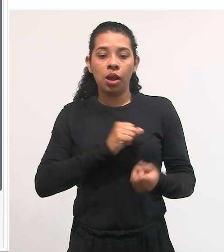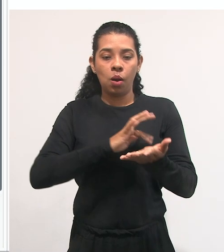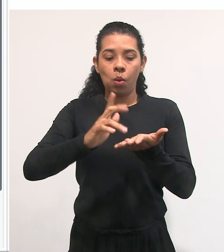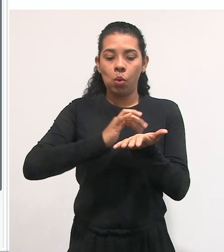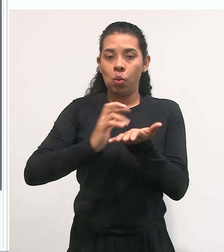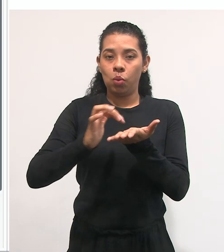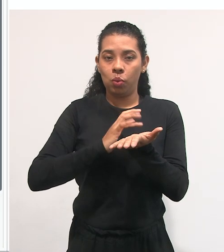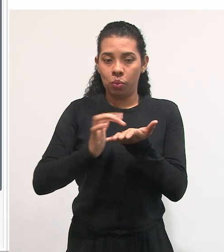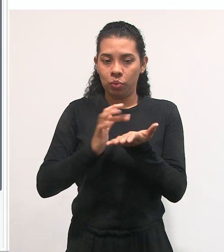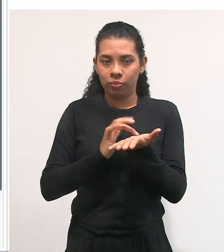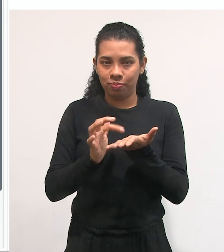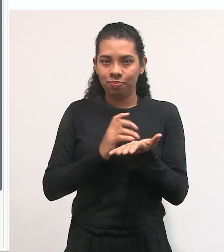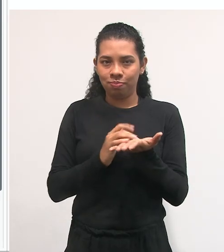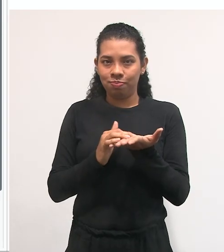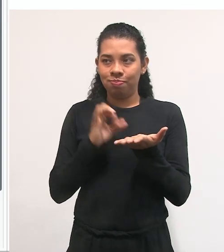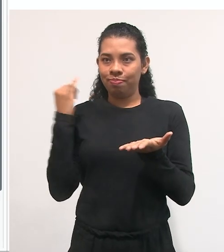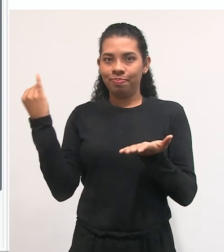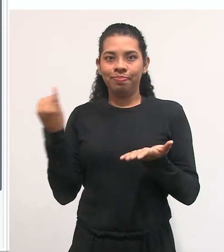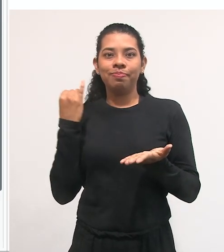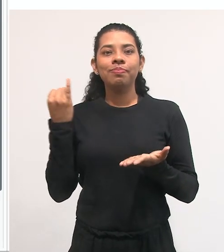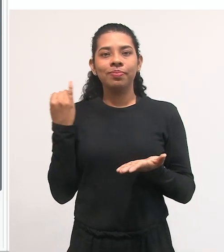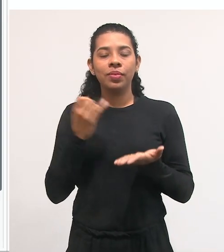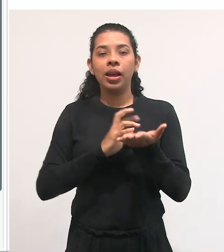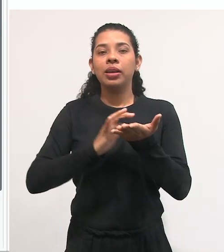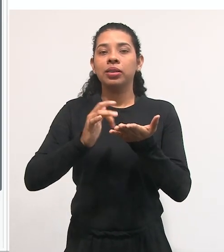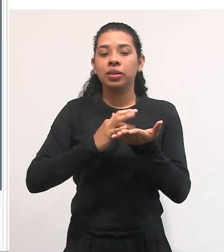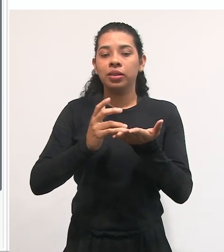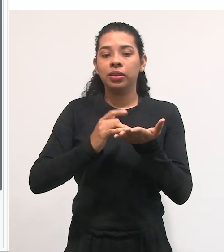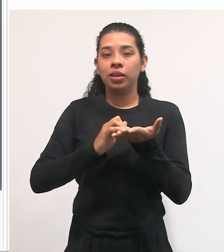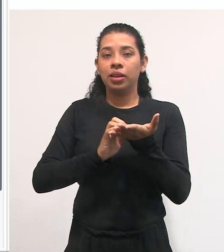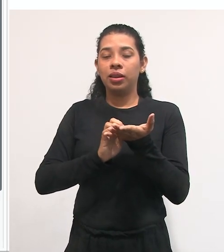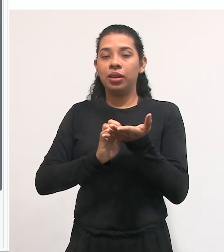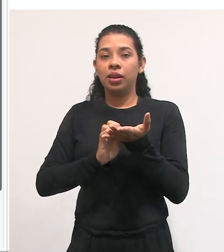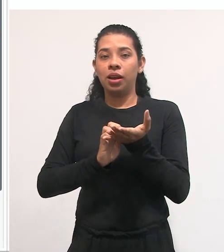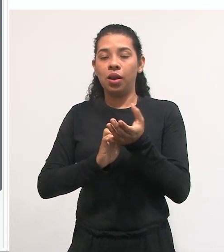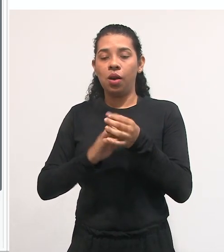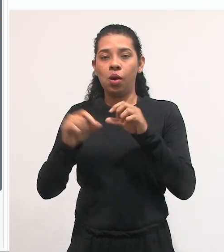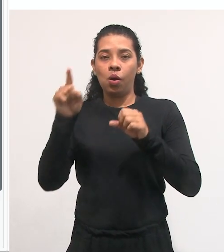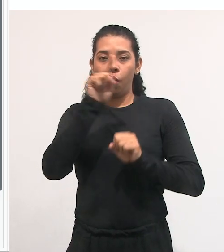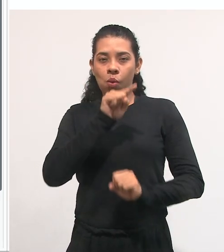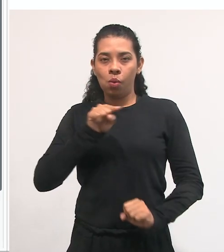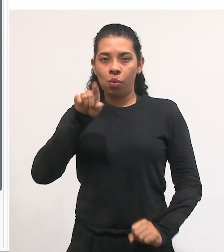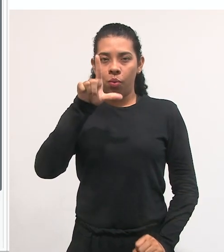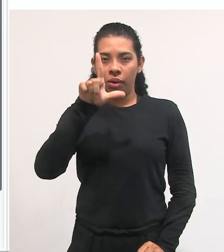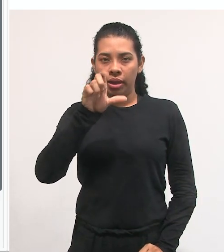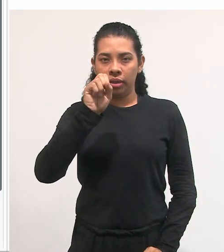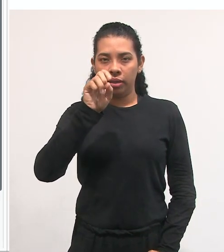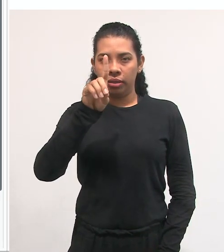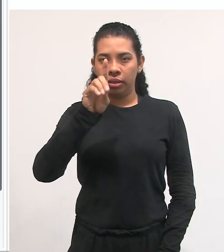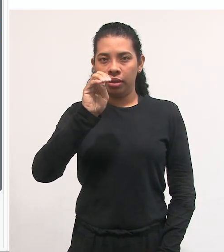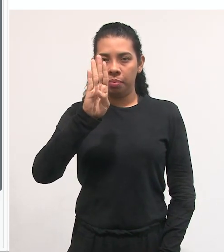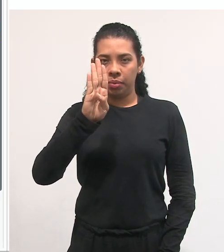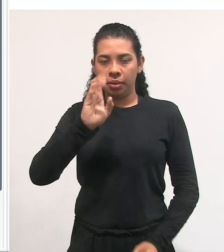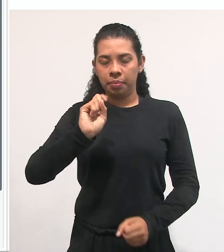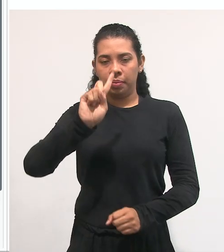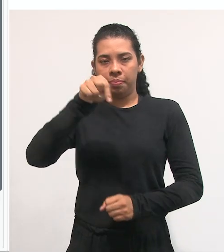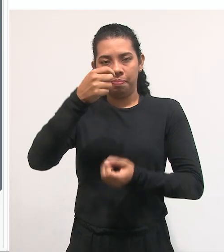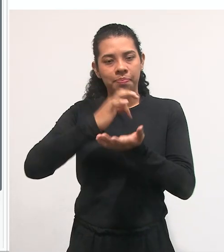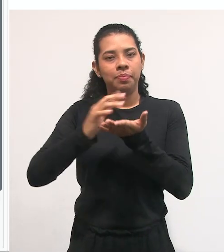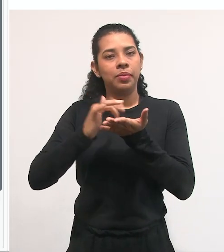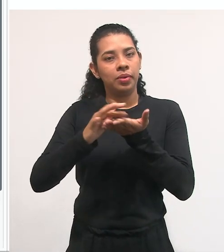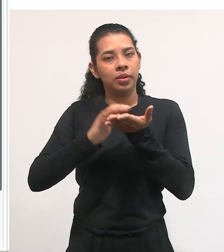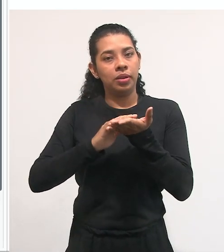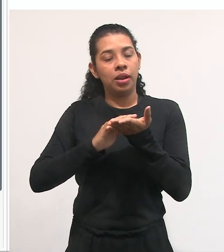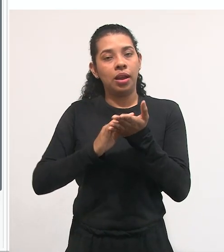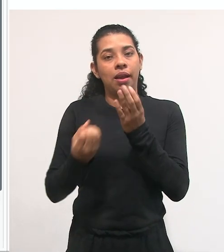secretarias. As secretarias, elas partem aí da LDB e as secretarias vão organizar o currículo a partir